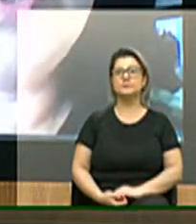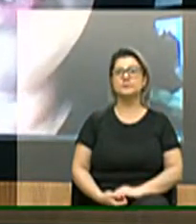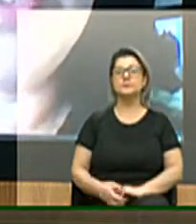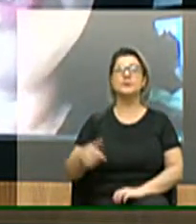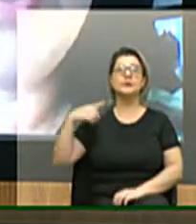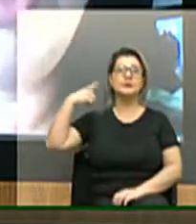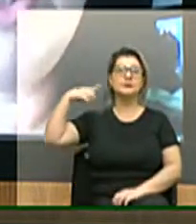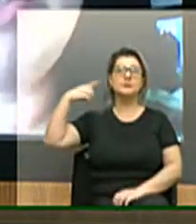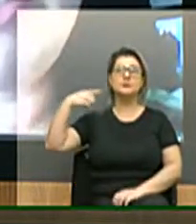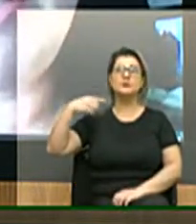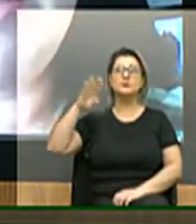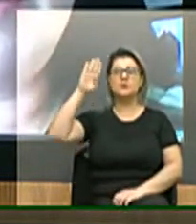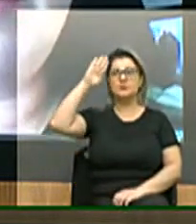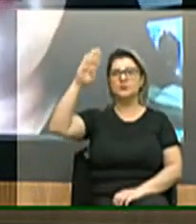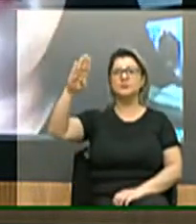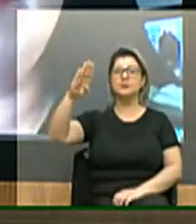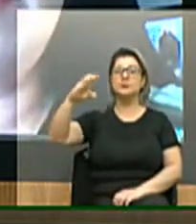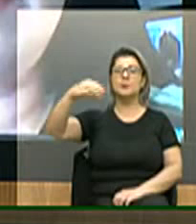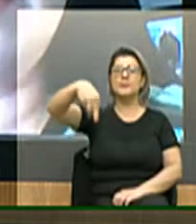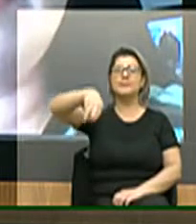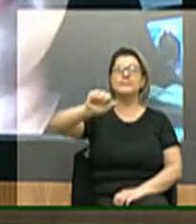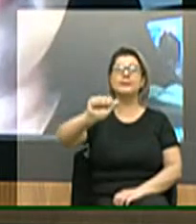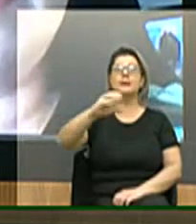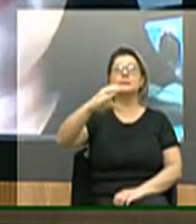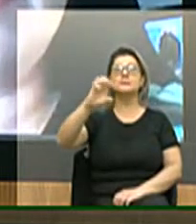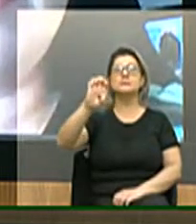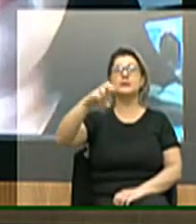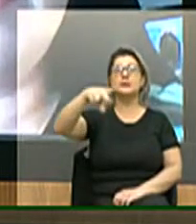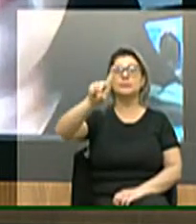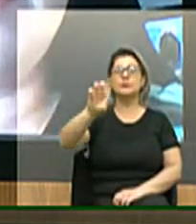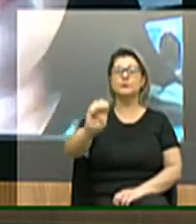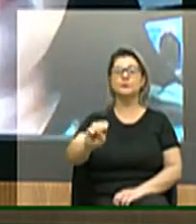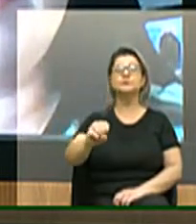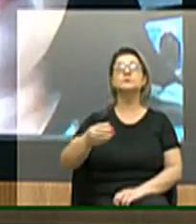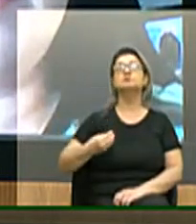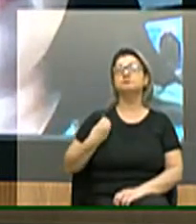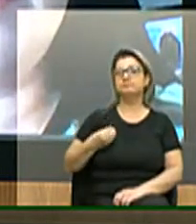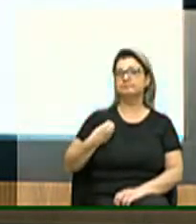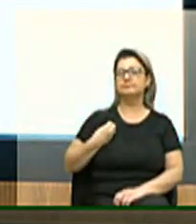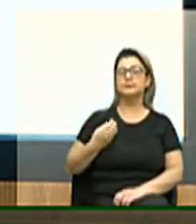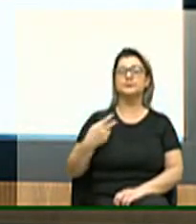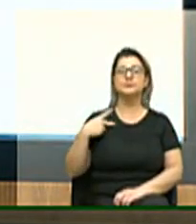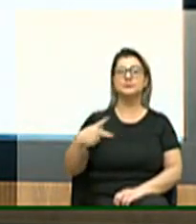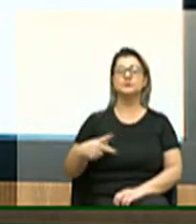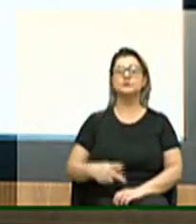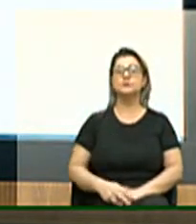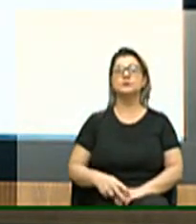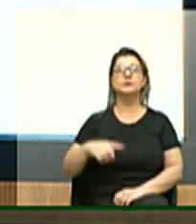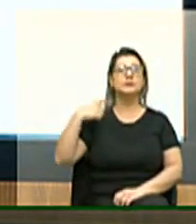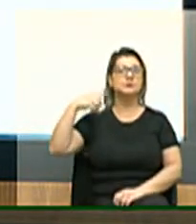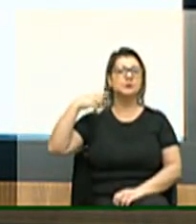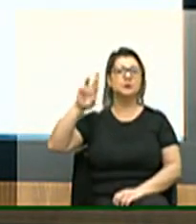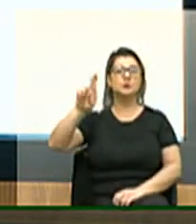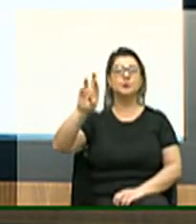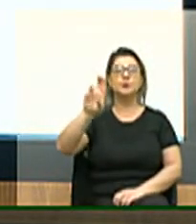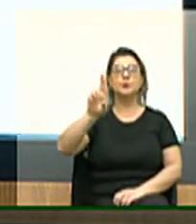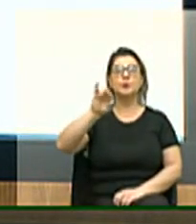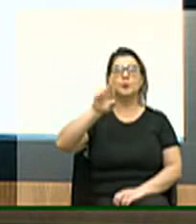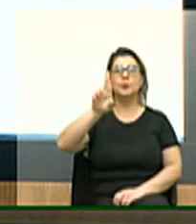deputado Capitão Macedo. Capitão Macedo, presente. Deputado Rui de Garay.